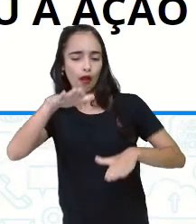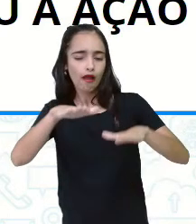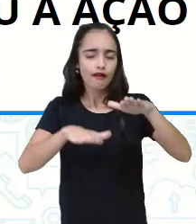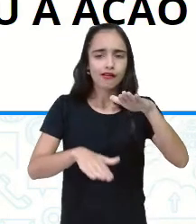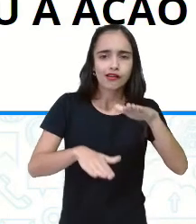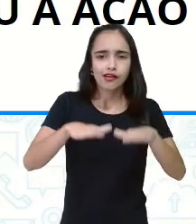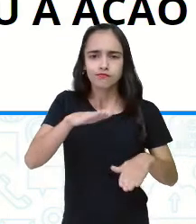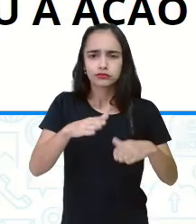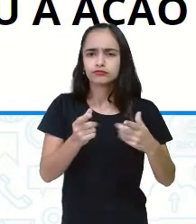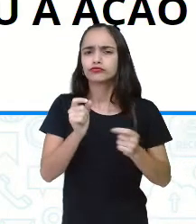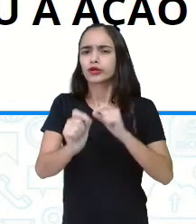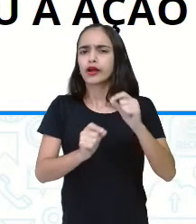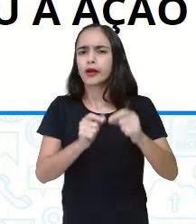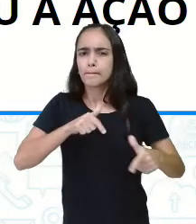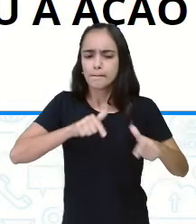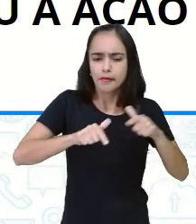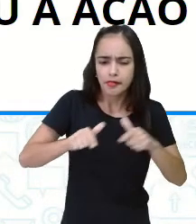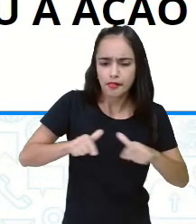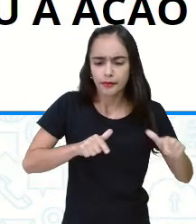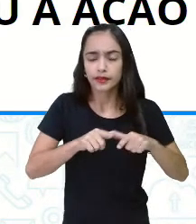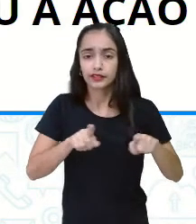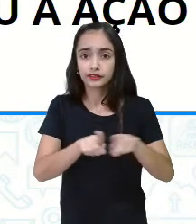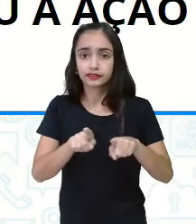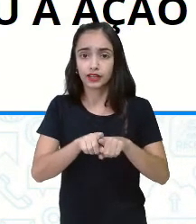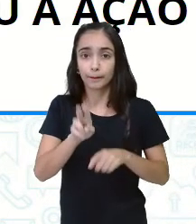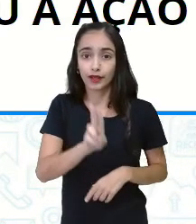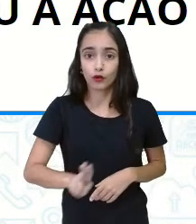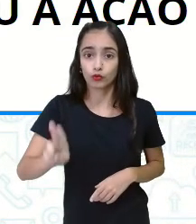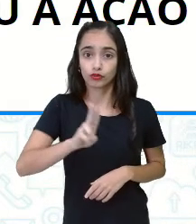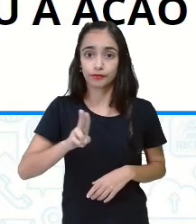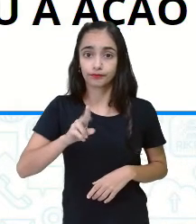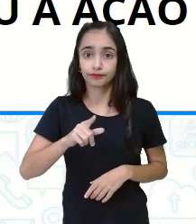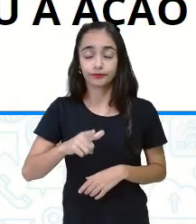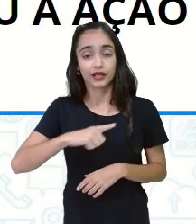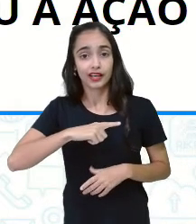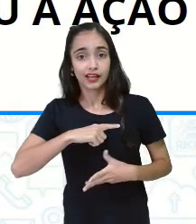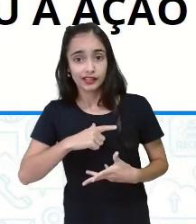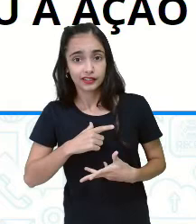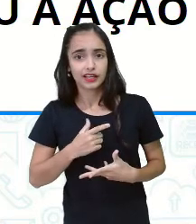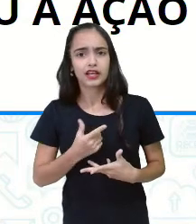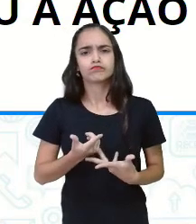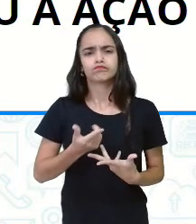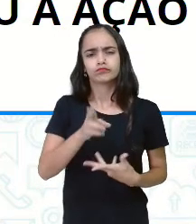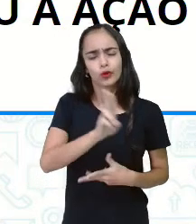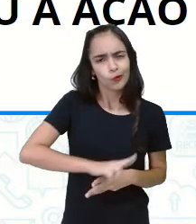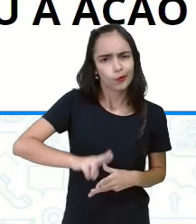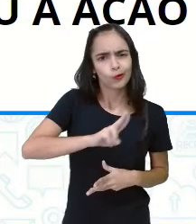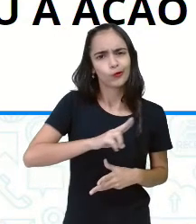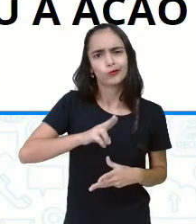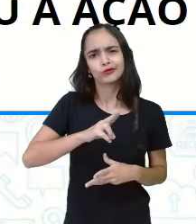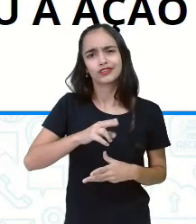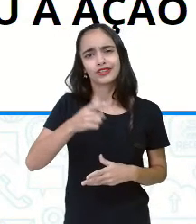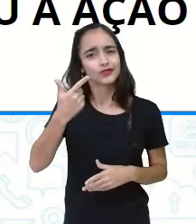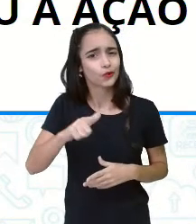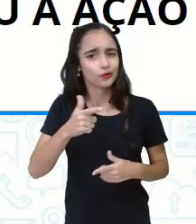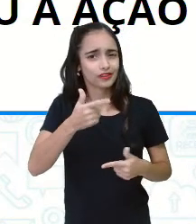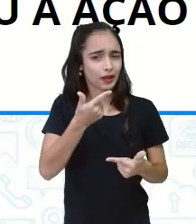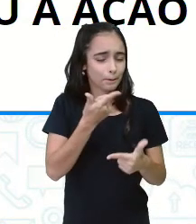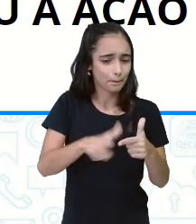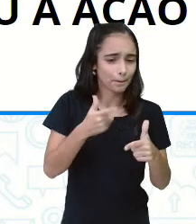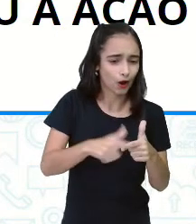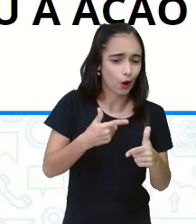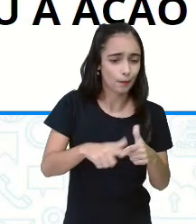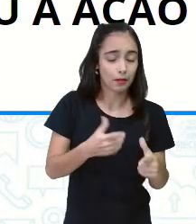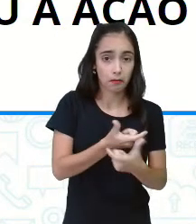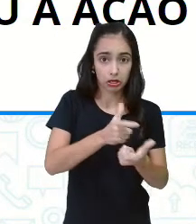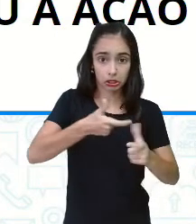entre produção e consumo. Ela é gerada sem provocar grandes impactos ao meio ambiente e é consumida em